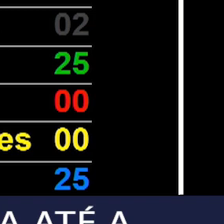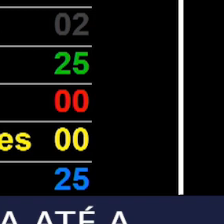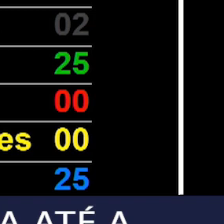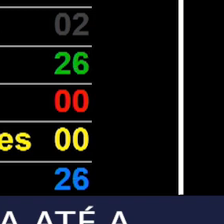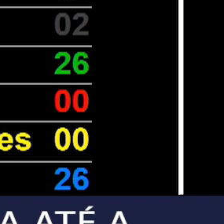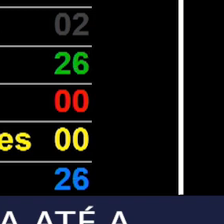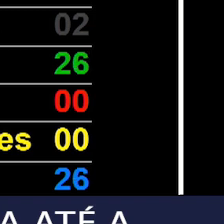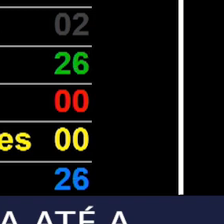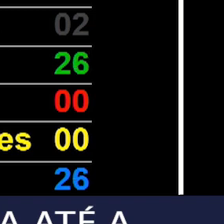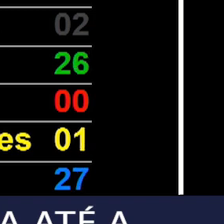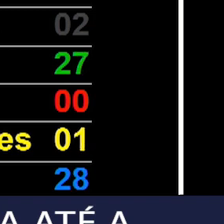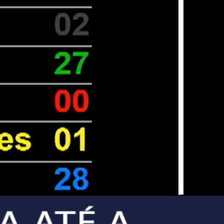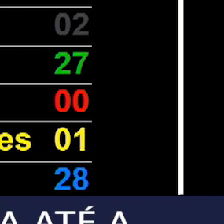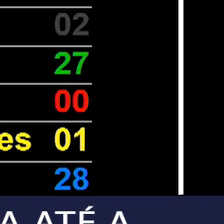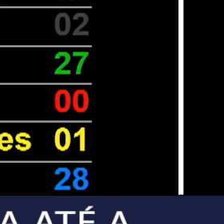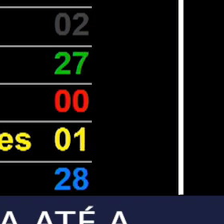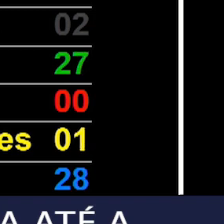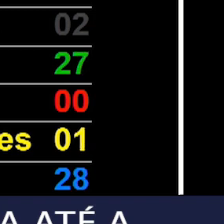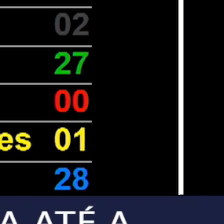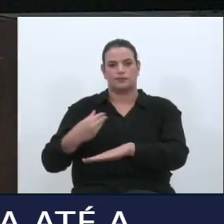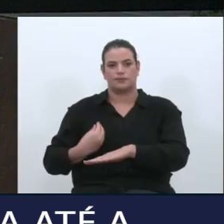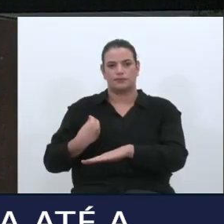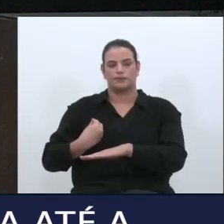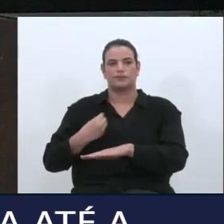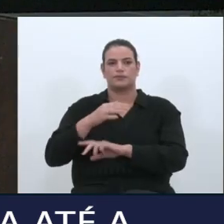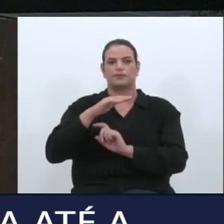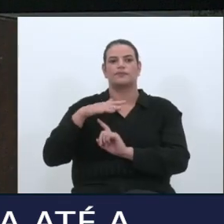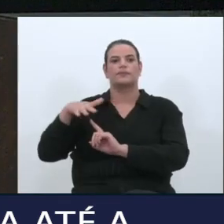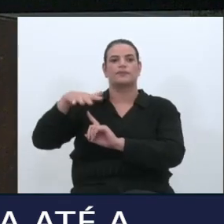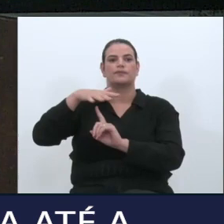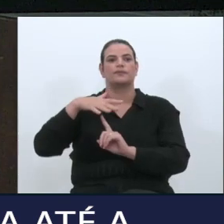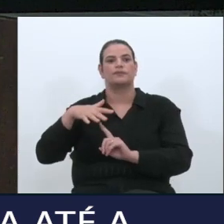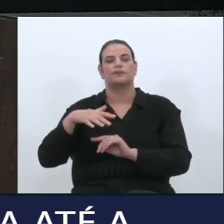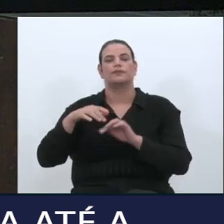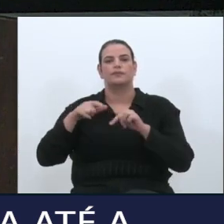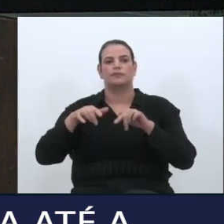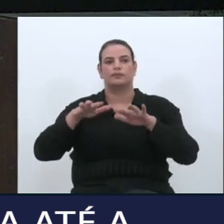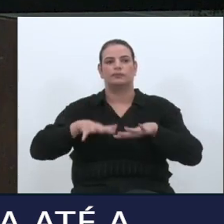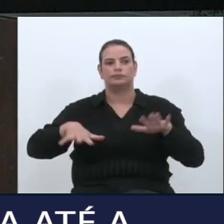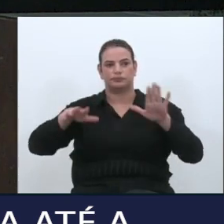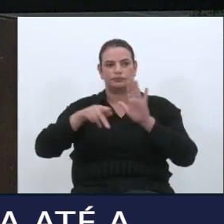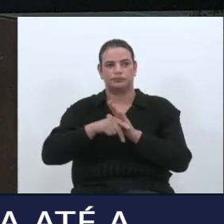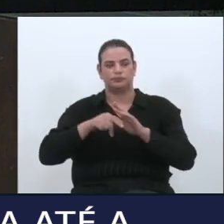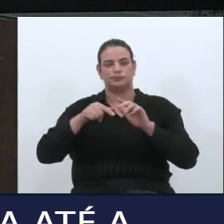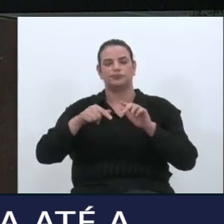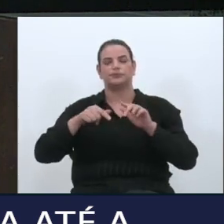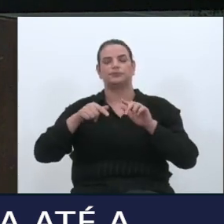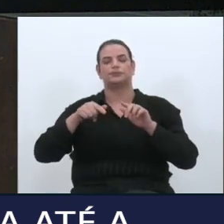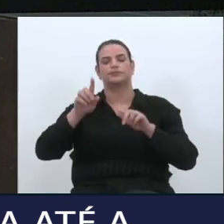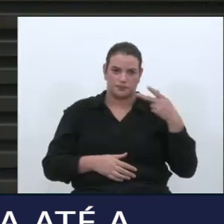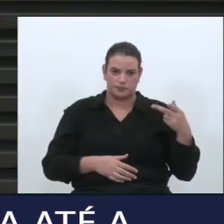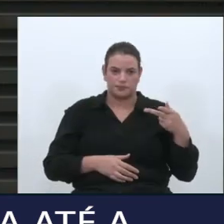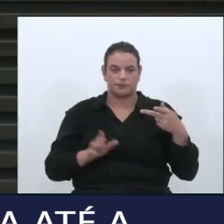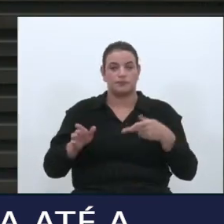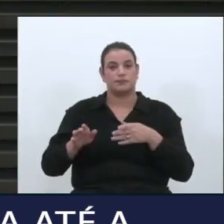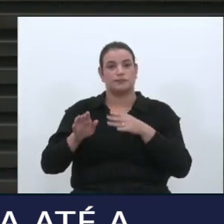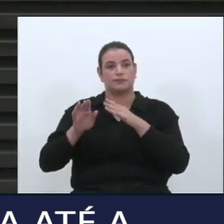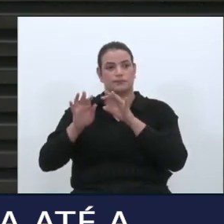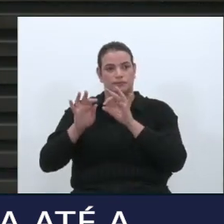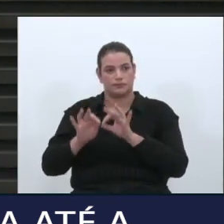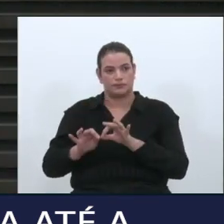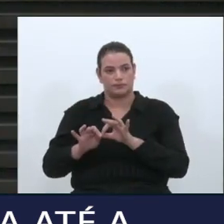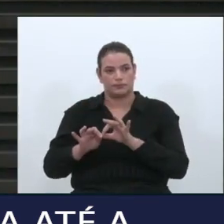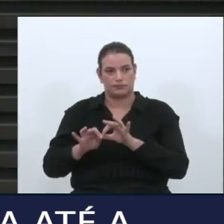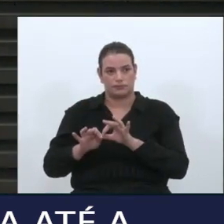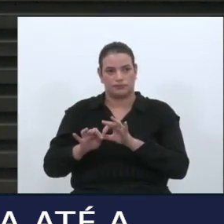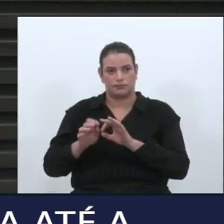pública e Defesa Social de Guarulhos outro item aprovado dividiu opiniões o projeto altera regras que tratam